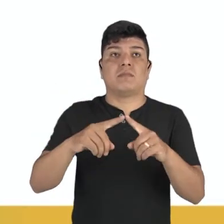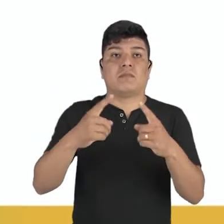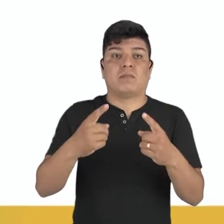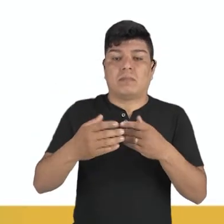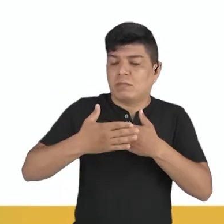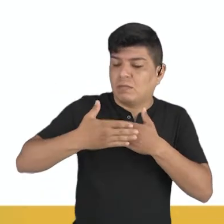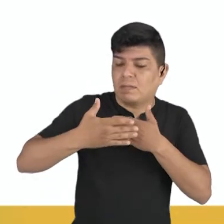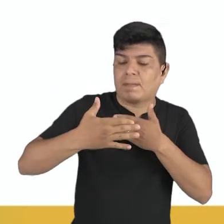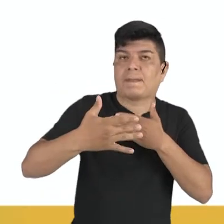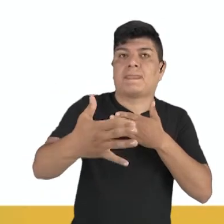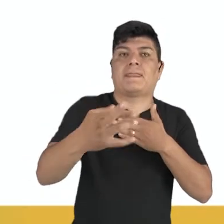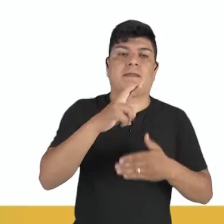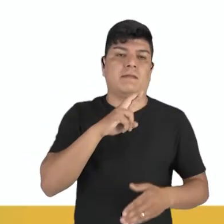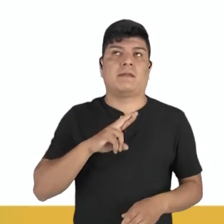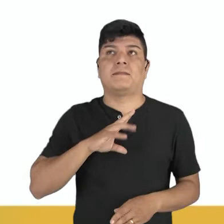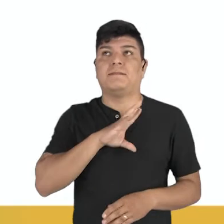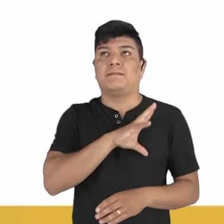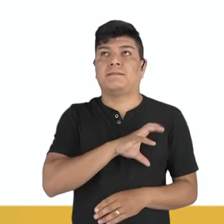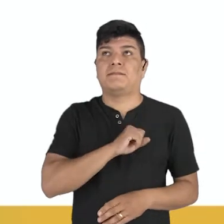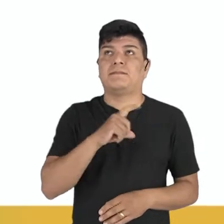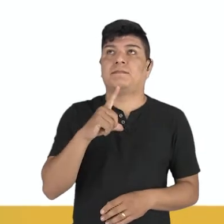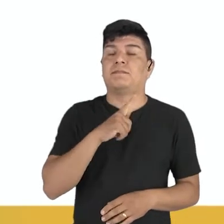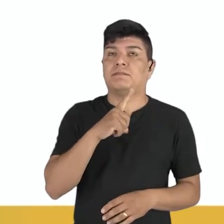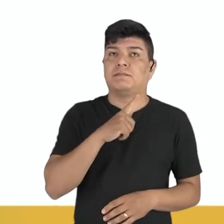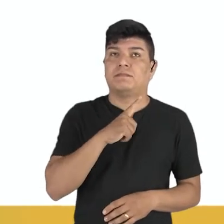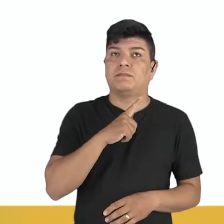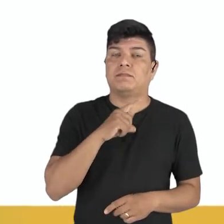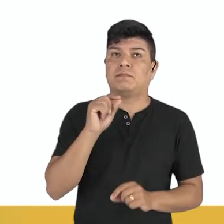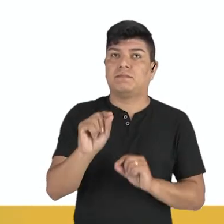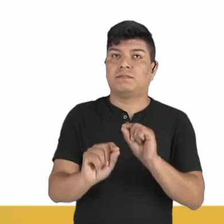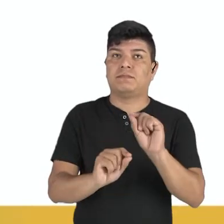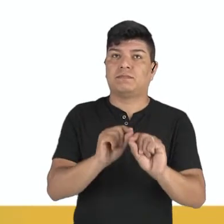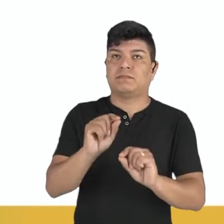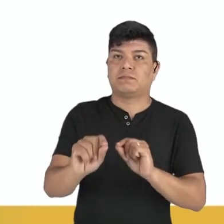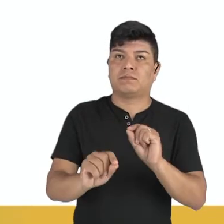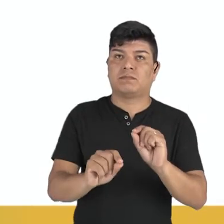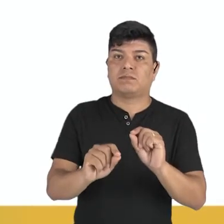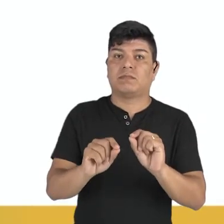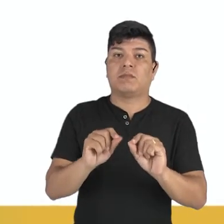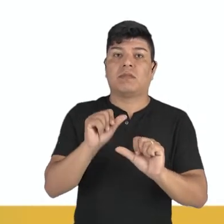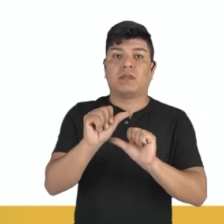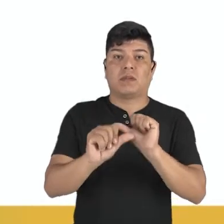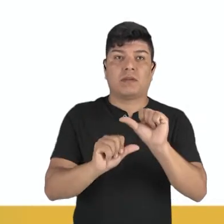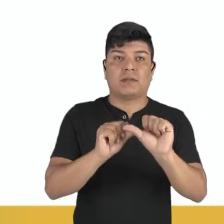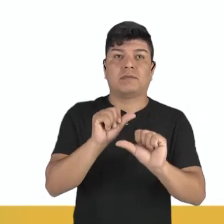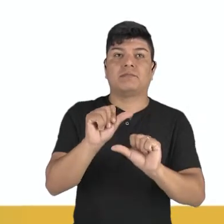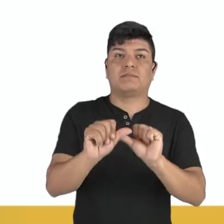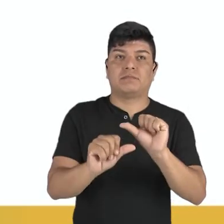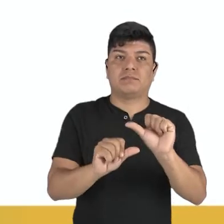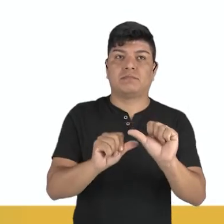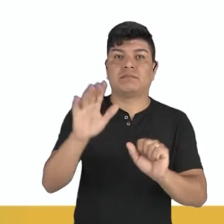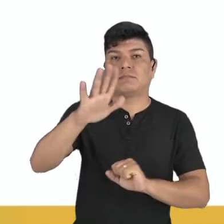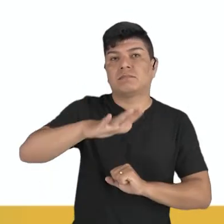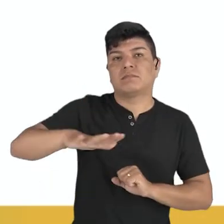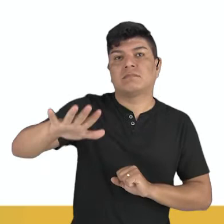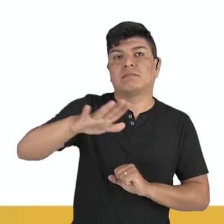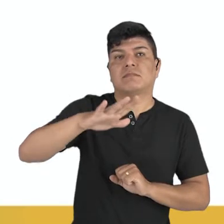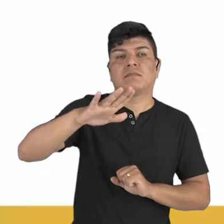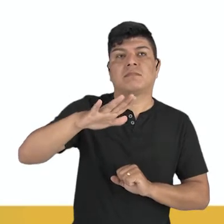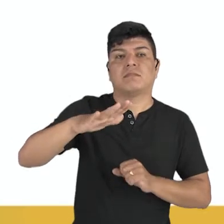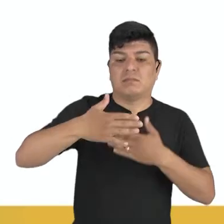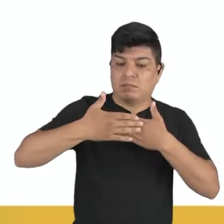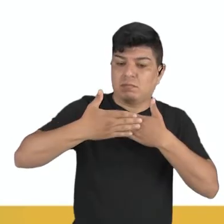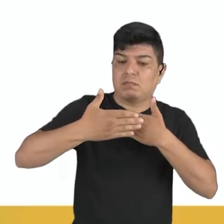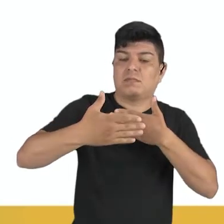a partido romantismo nós vamos ter a passagem de da era nacional